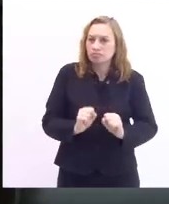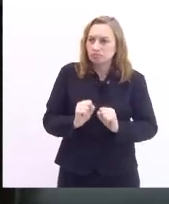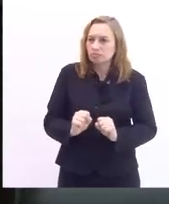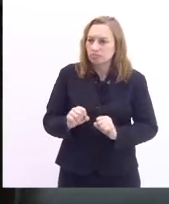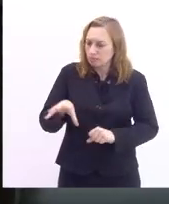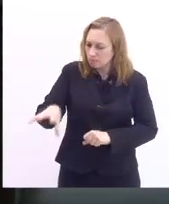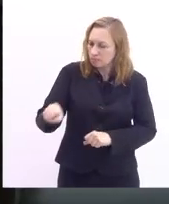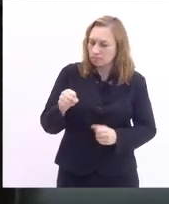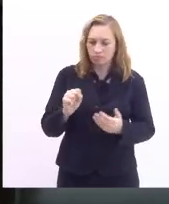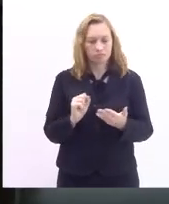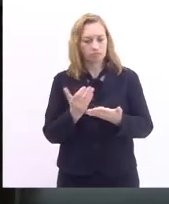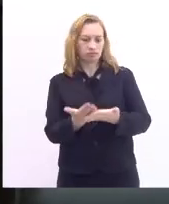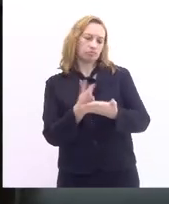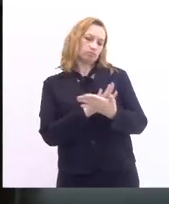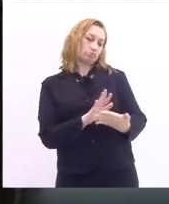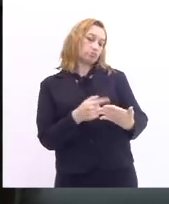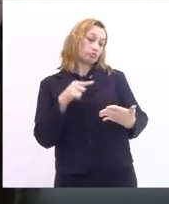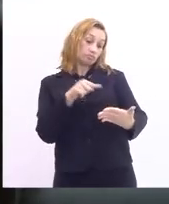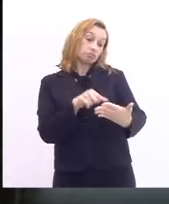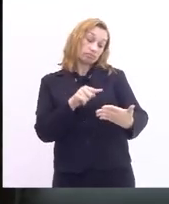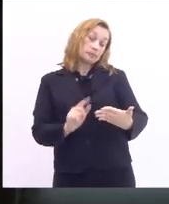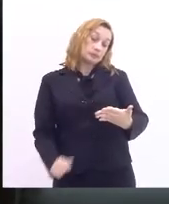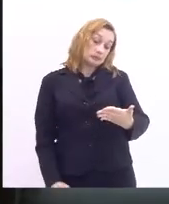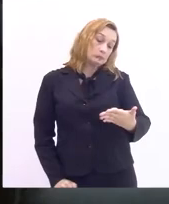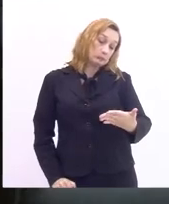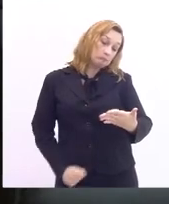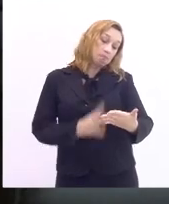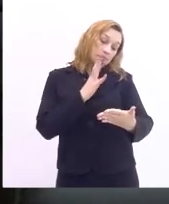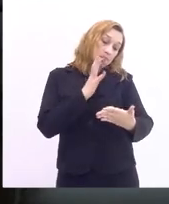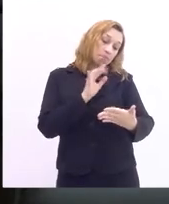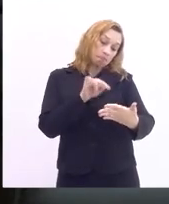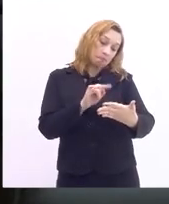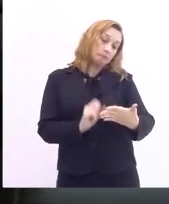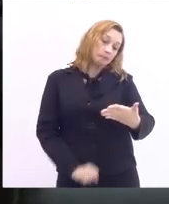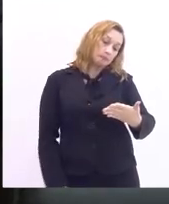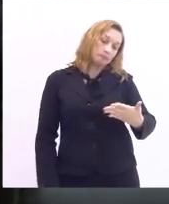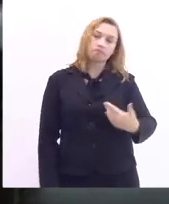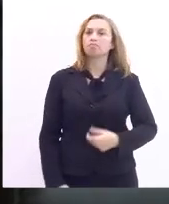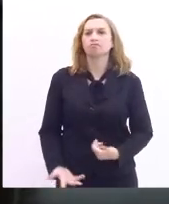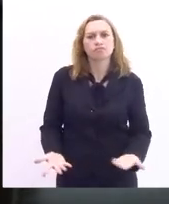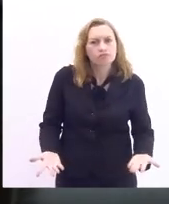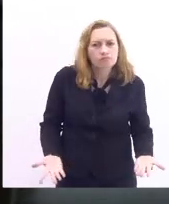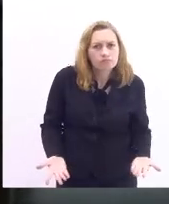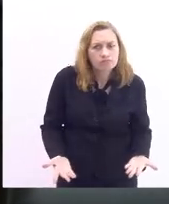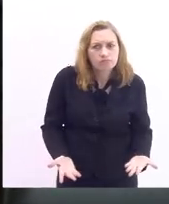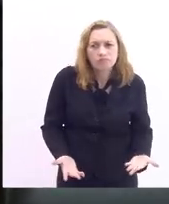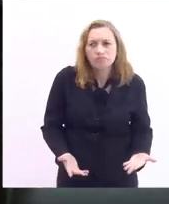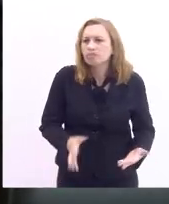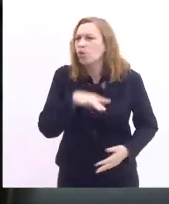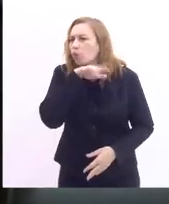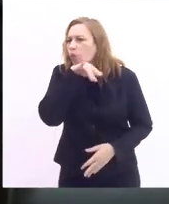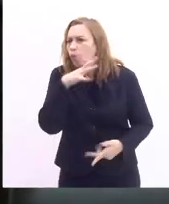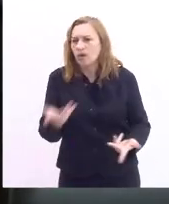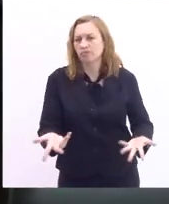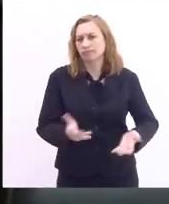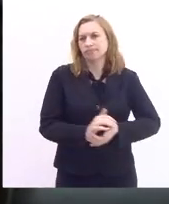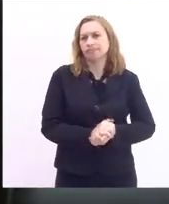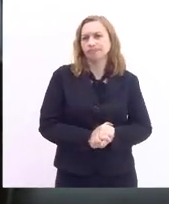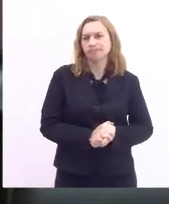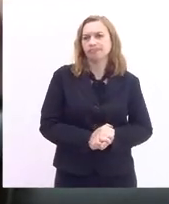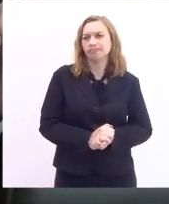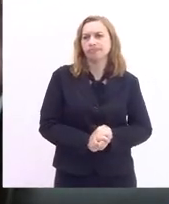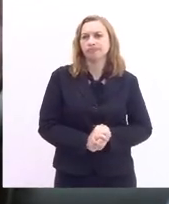pudesse pegar ele olhar este processo é um processo que tá legal eu estava um caos